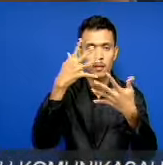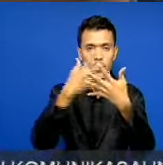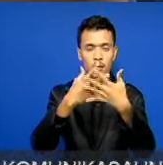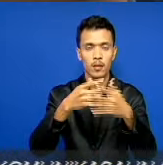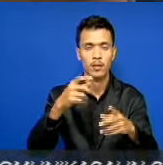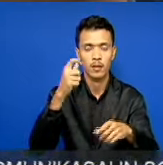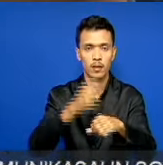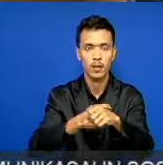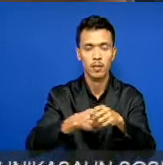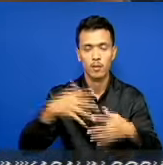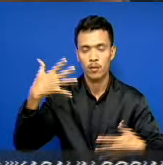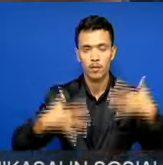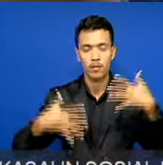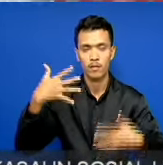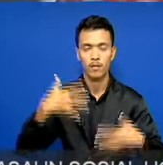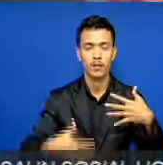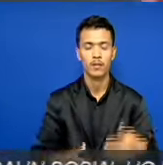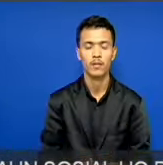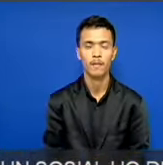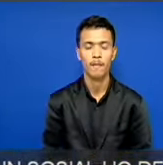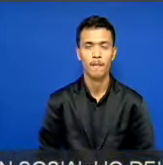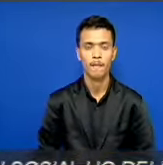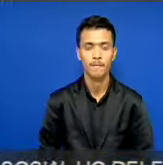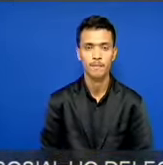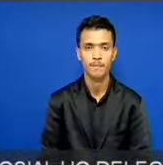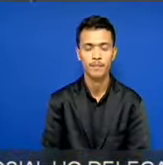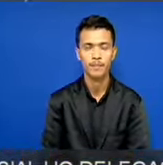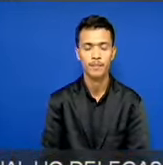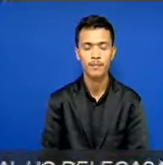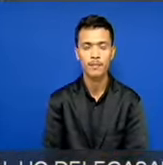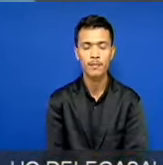tempo conflito nelaran Ercília Rego Lucas da Costa ba RTL.